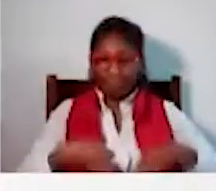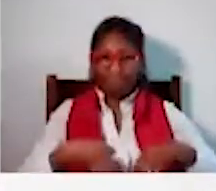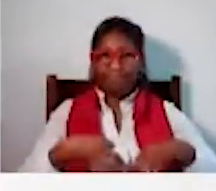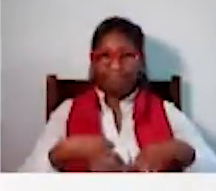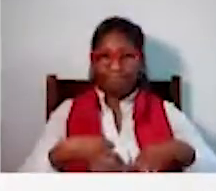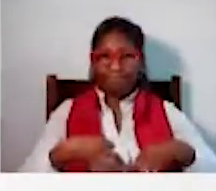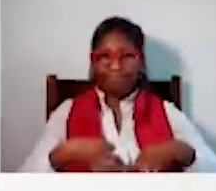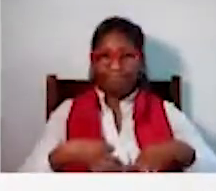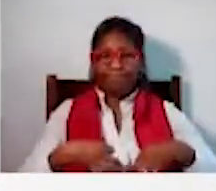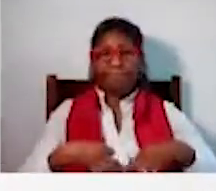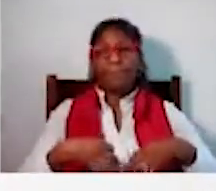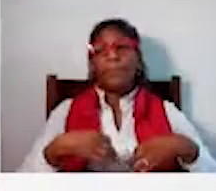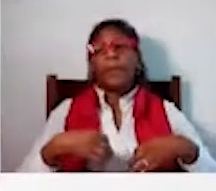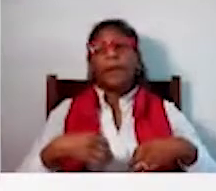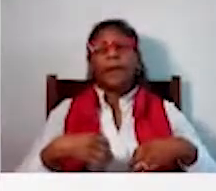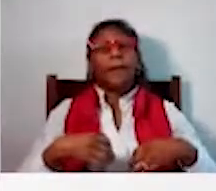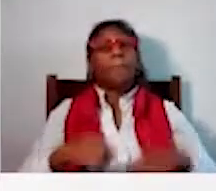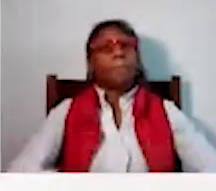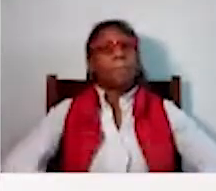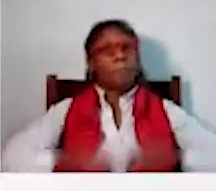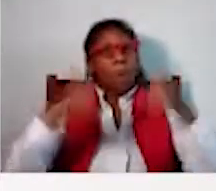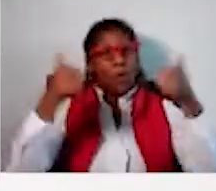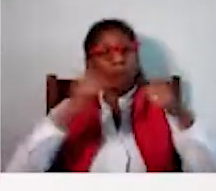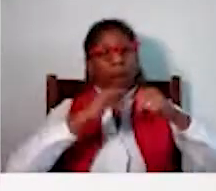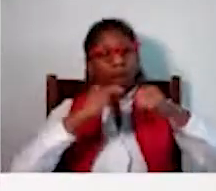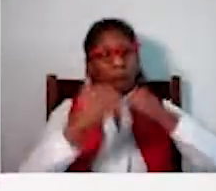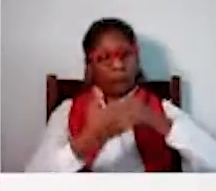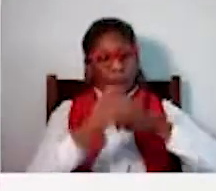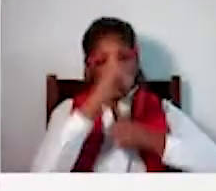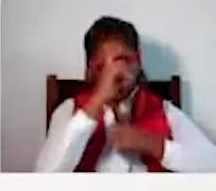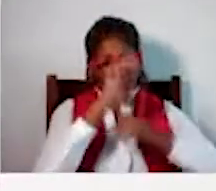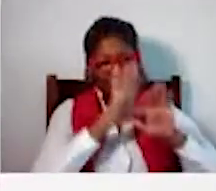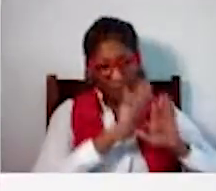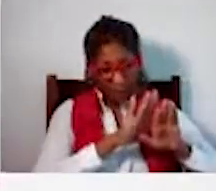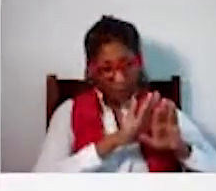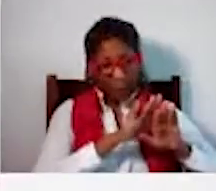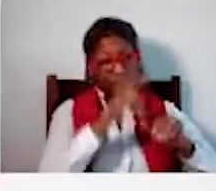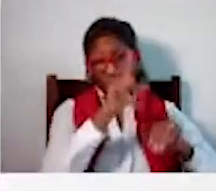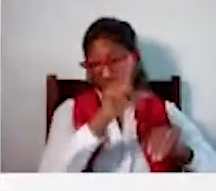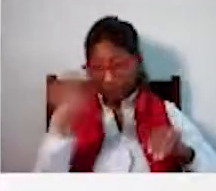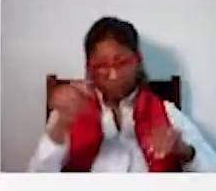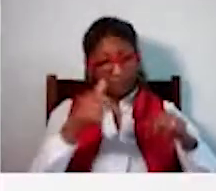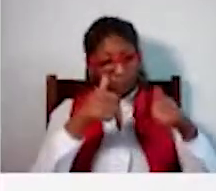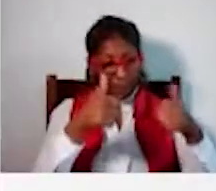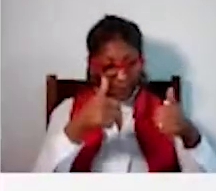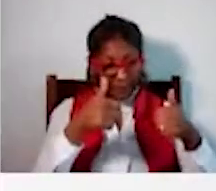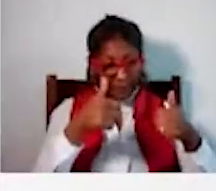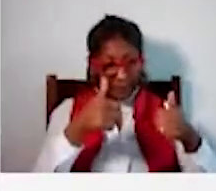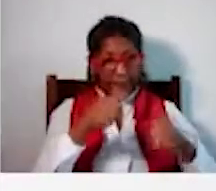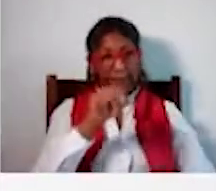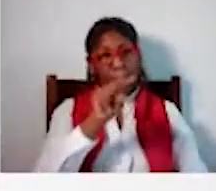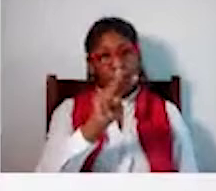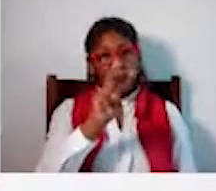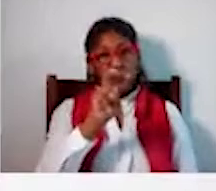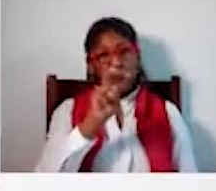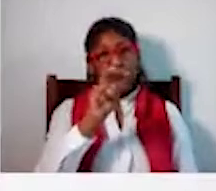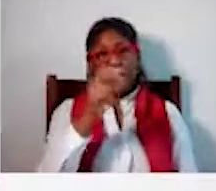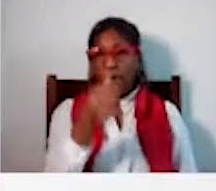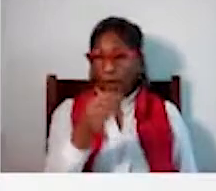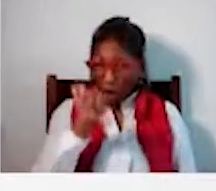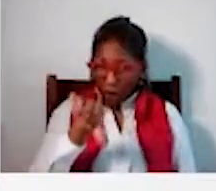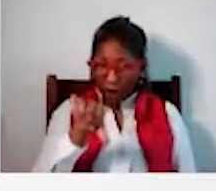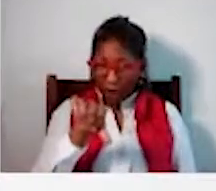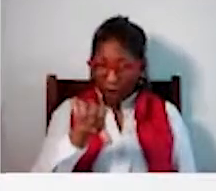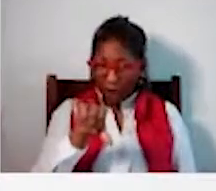Os ativos na última semana em relação aos recuperados das semanas anteriores eram ativos 259,